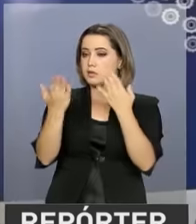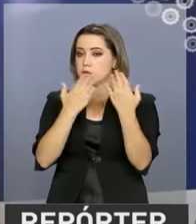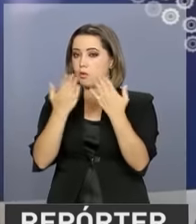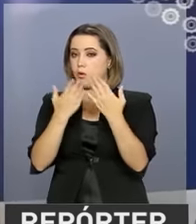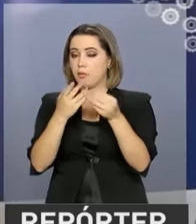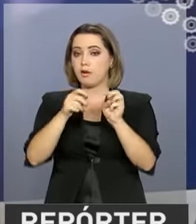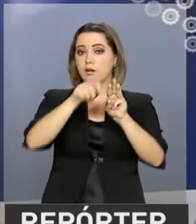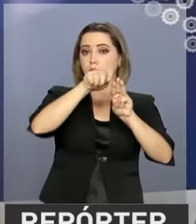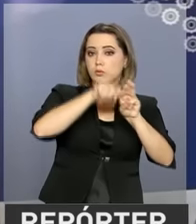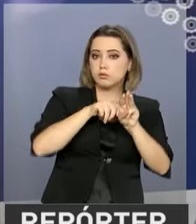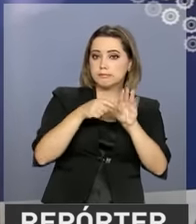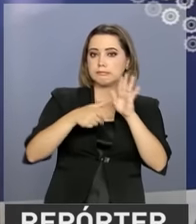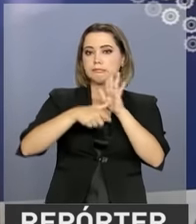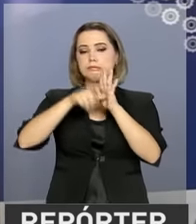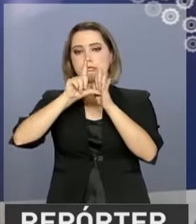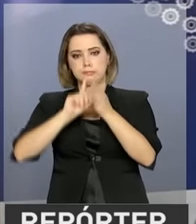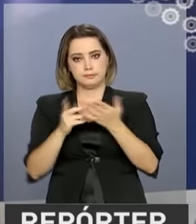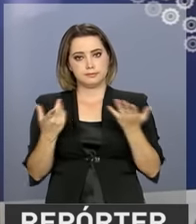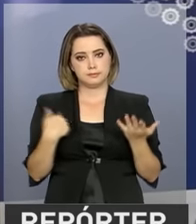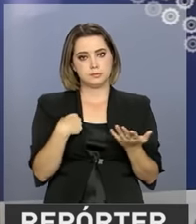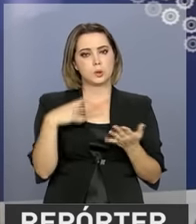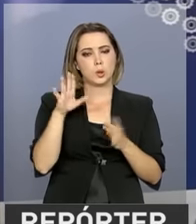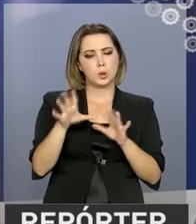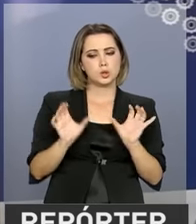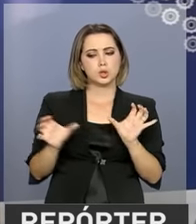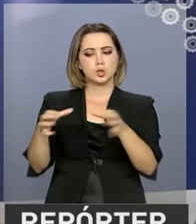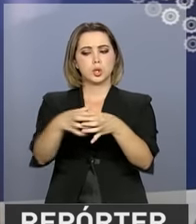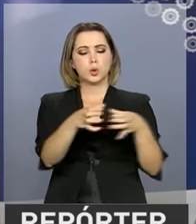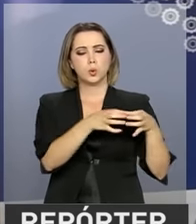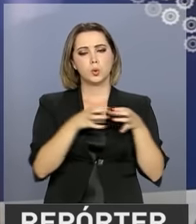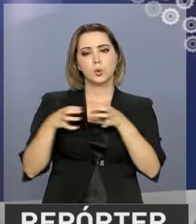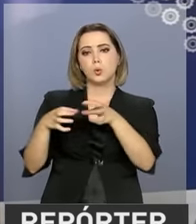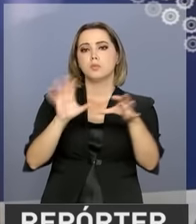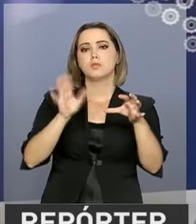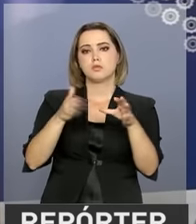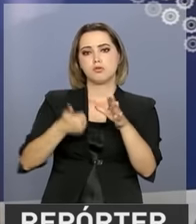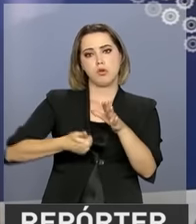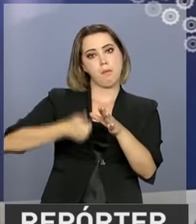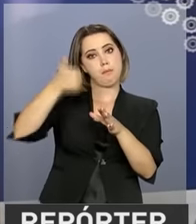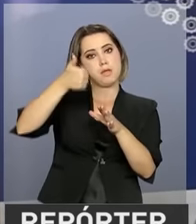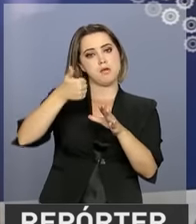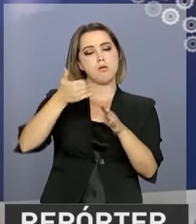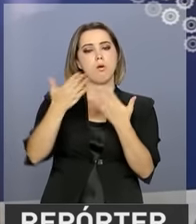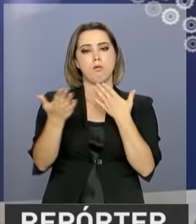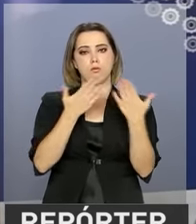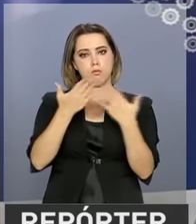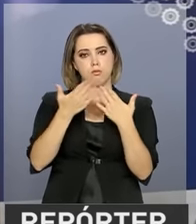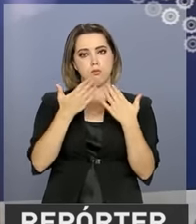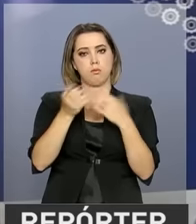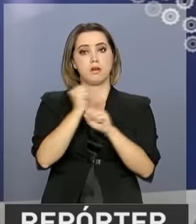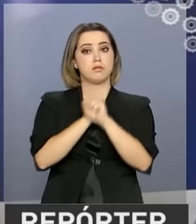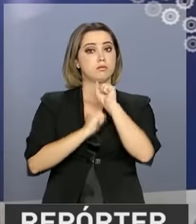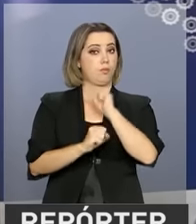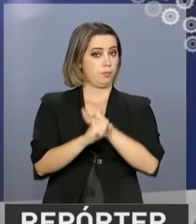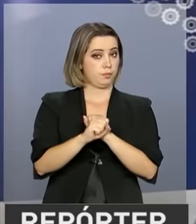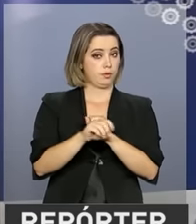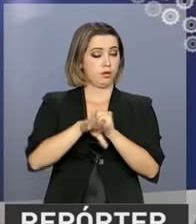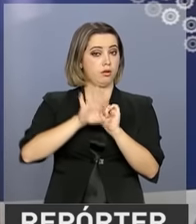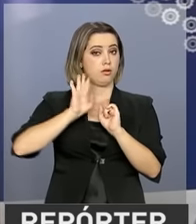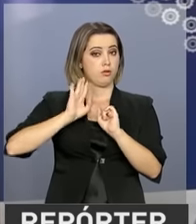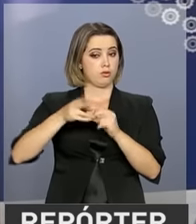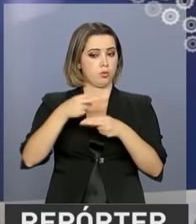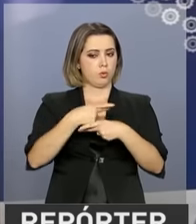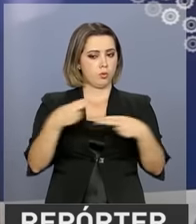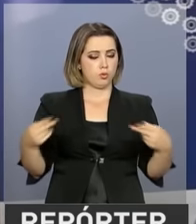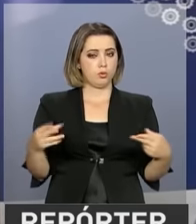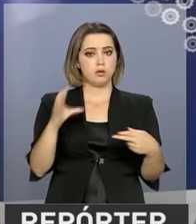alguns eh setores melhoraram um pouco no final do do ano passado eh a própria produção de bens